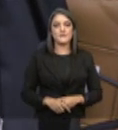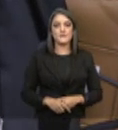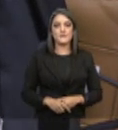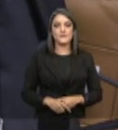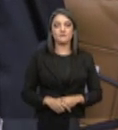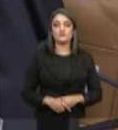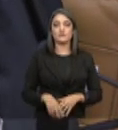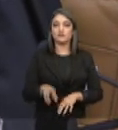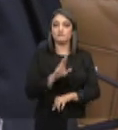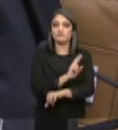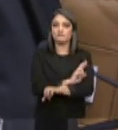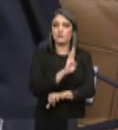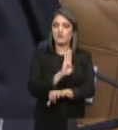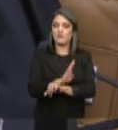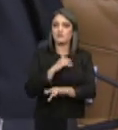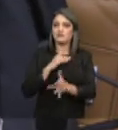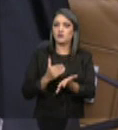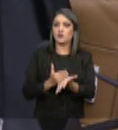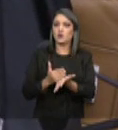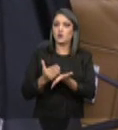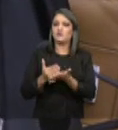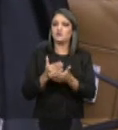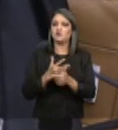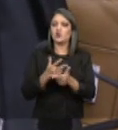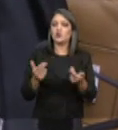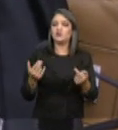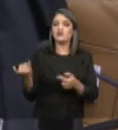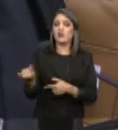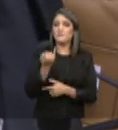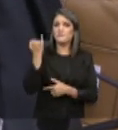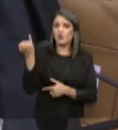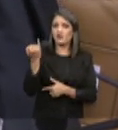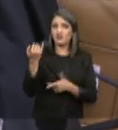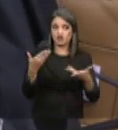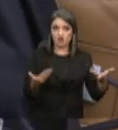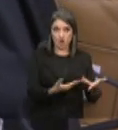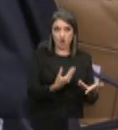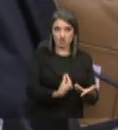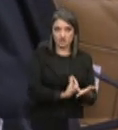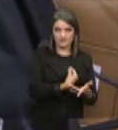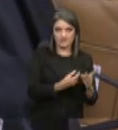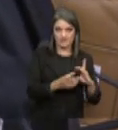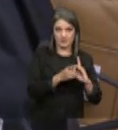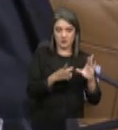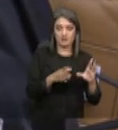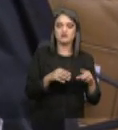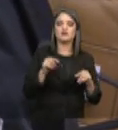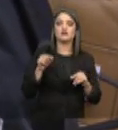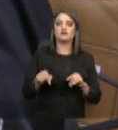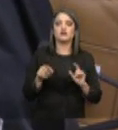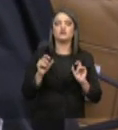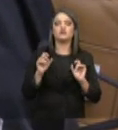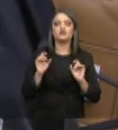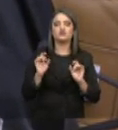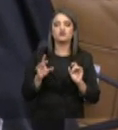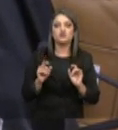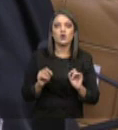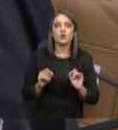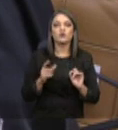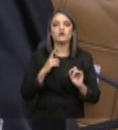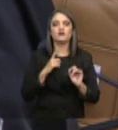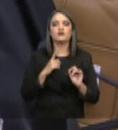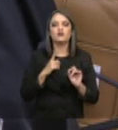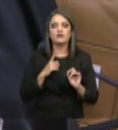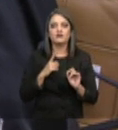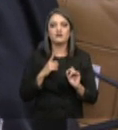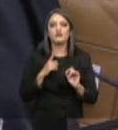uma questão central para a democracia brasileira de hoje a plena sumissão do Poder castrense ao